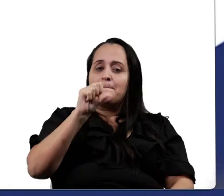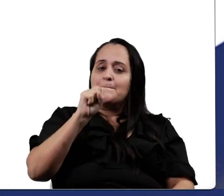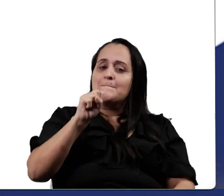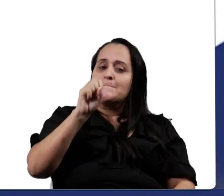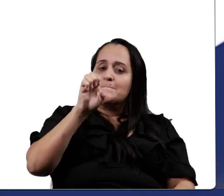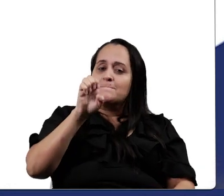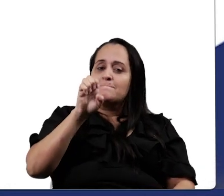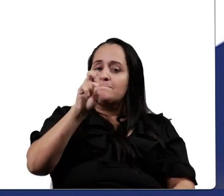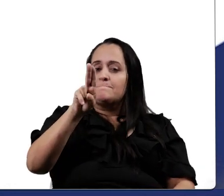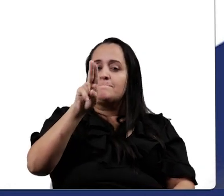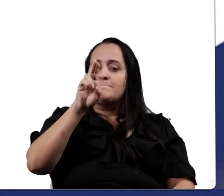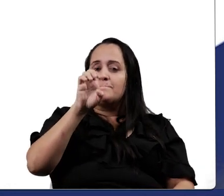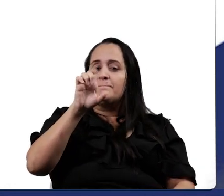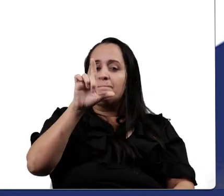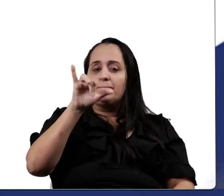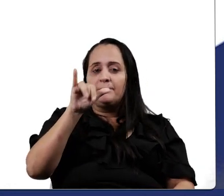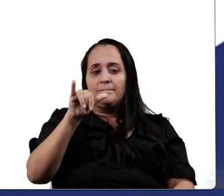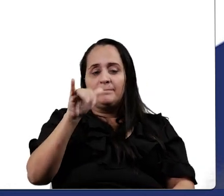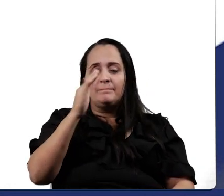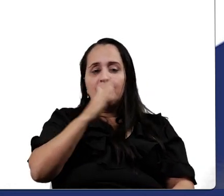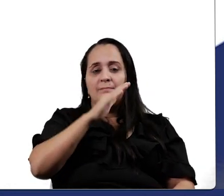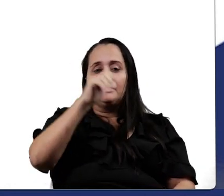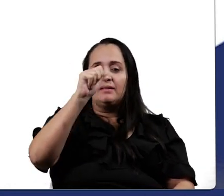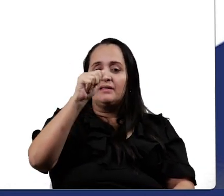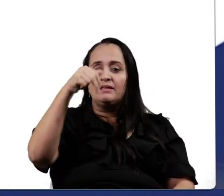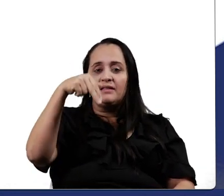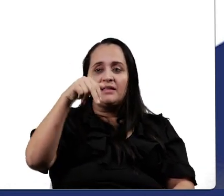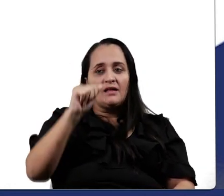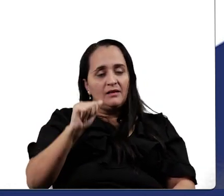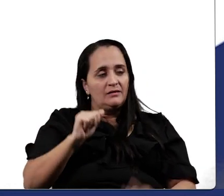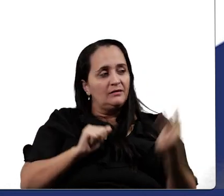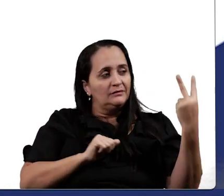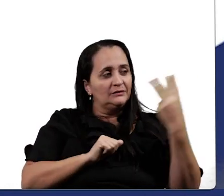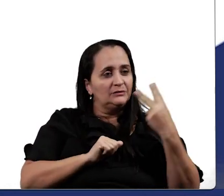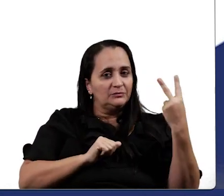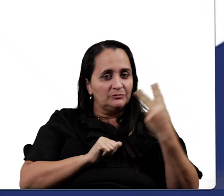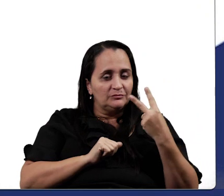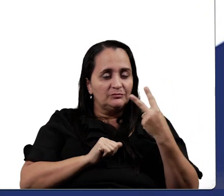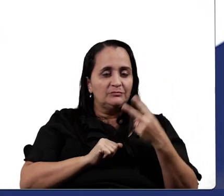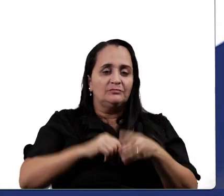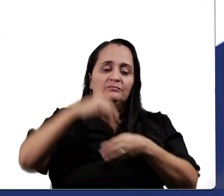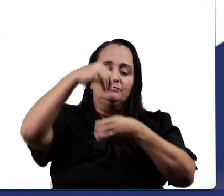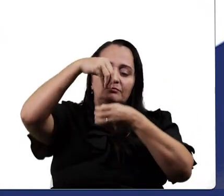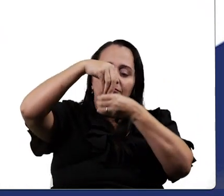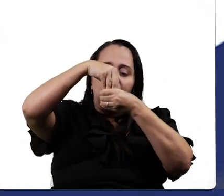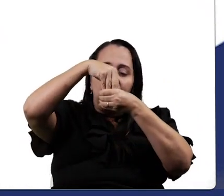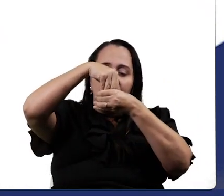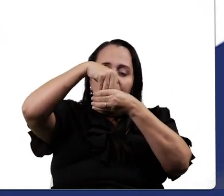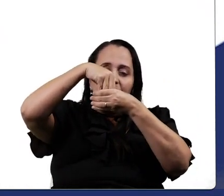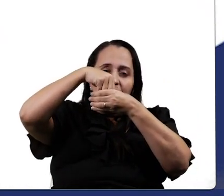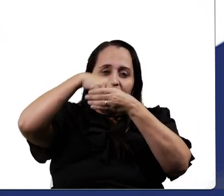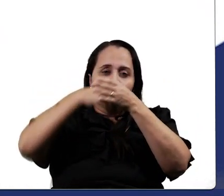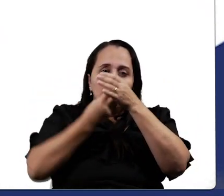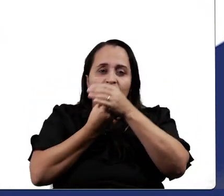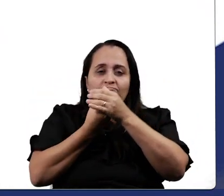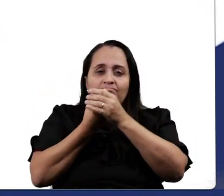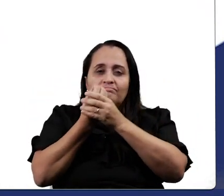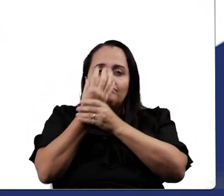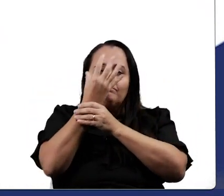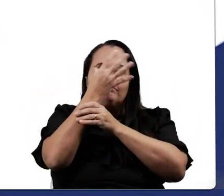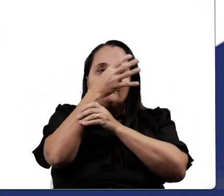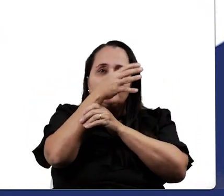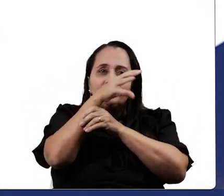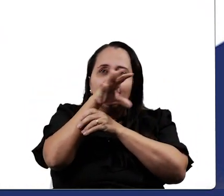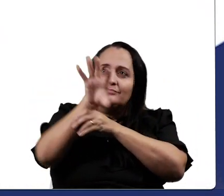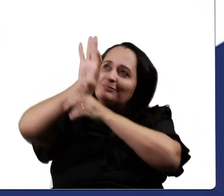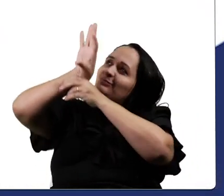Ana plantaram sementes de girassol em quatro vasos nasceram